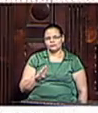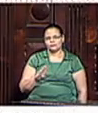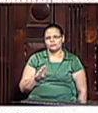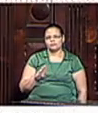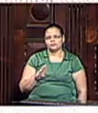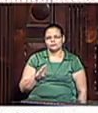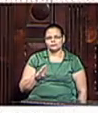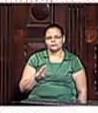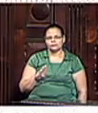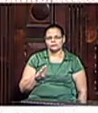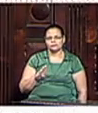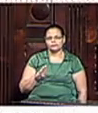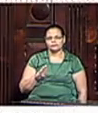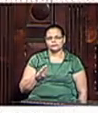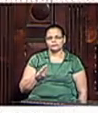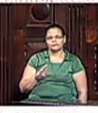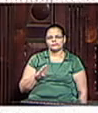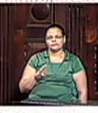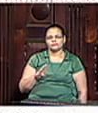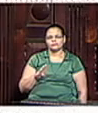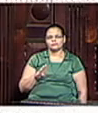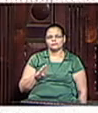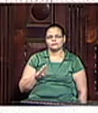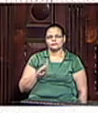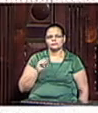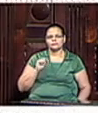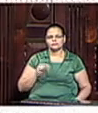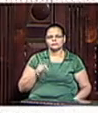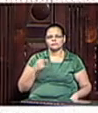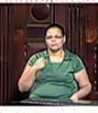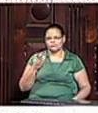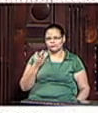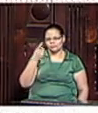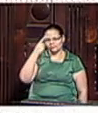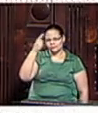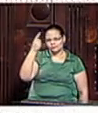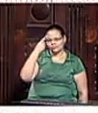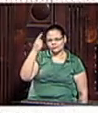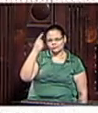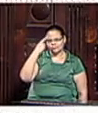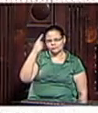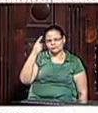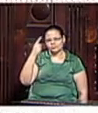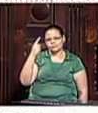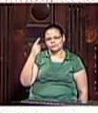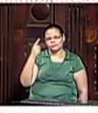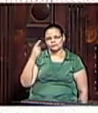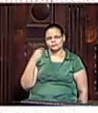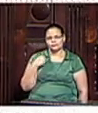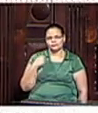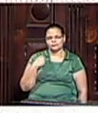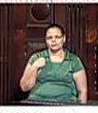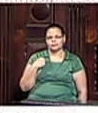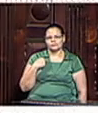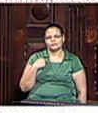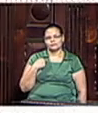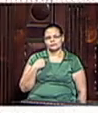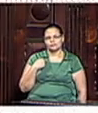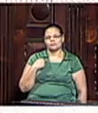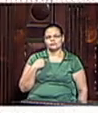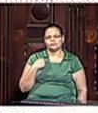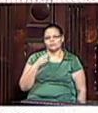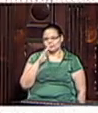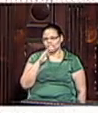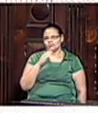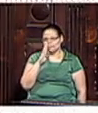Eu estava ali junto com a deputada Lucinha batendo palma para o seu discurso. Mas eu queria só adentrar um detalhe. Eu sou daqueles que concordam com Vossa Excelência,